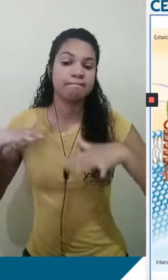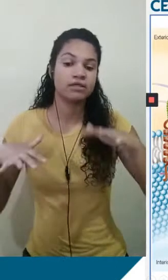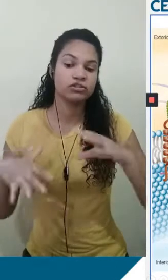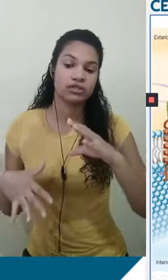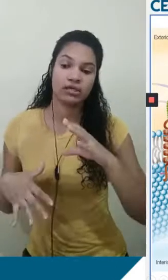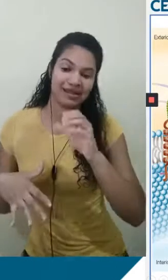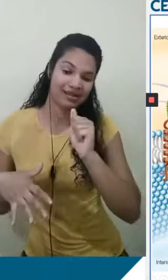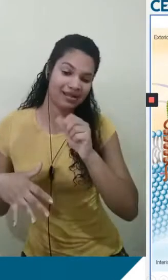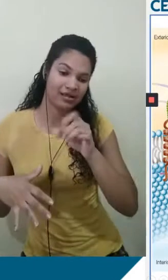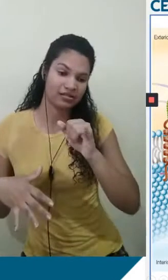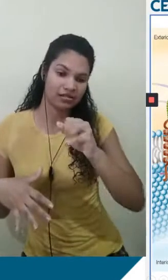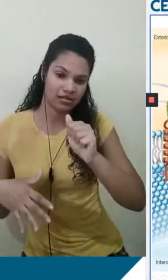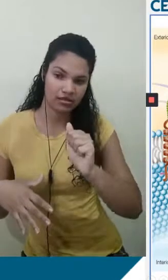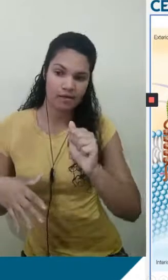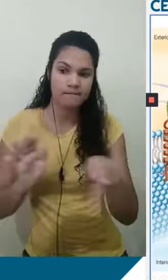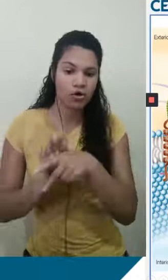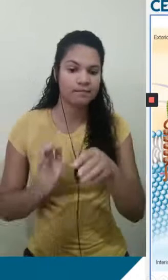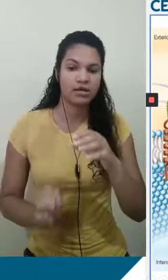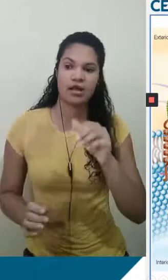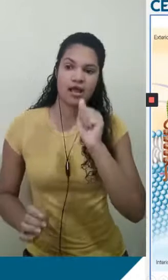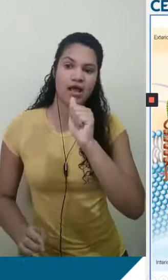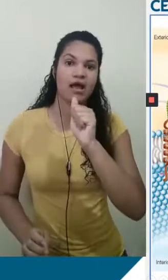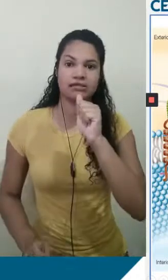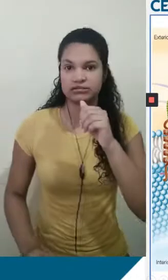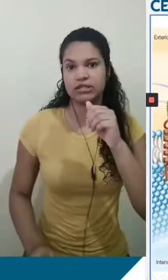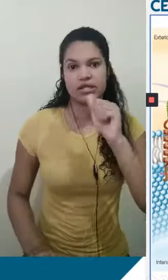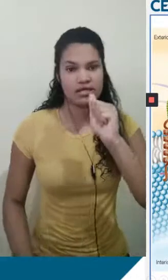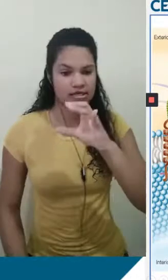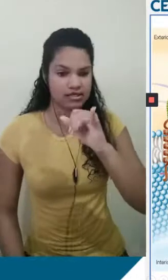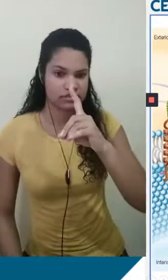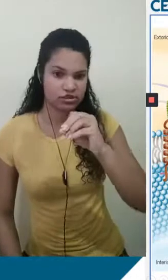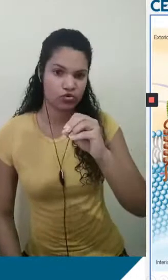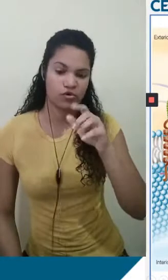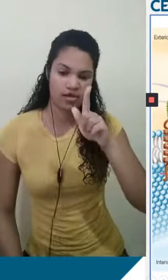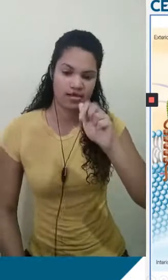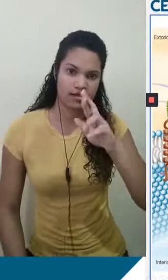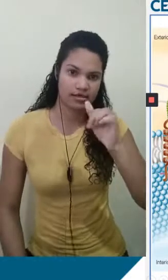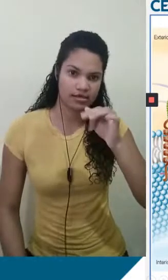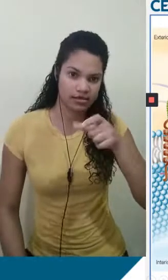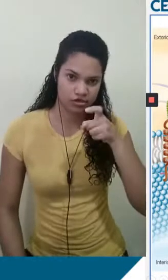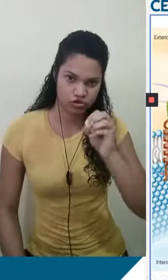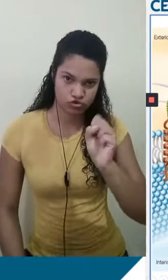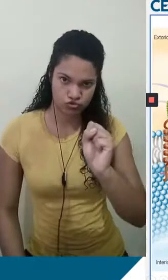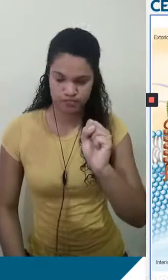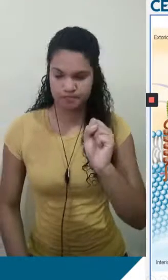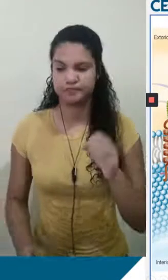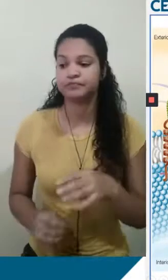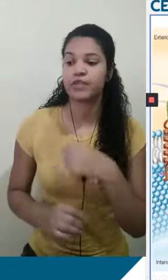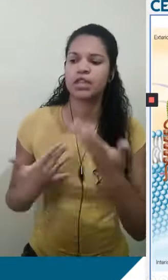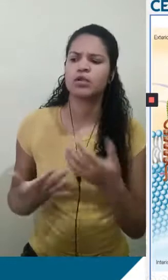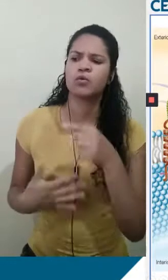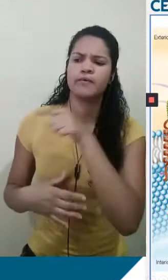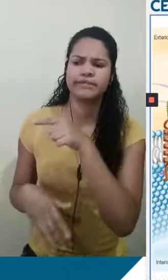à superfície externa das proteínas, muitas das vezes formando glicoproteínas,